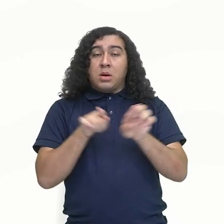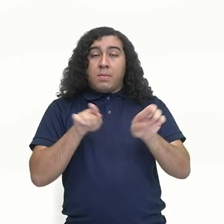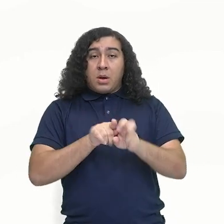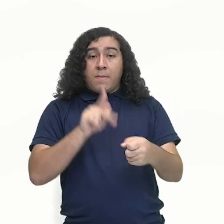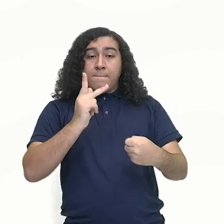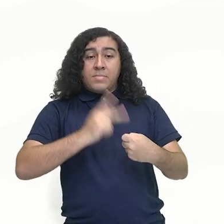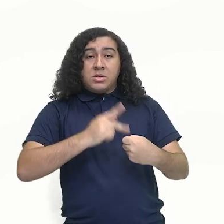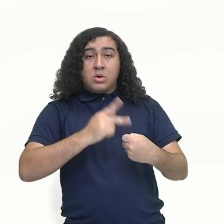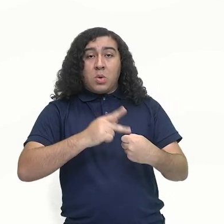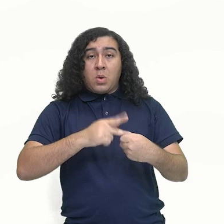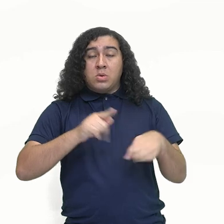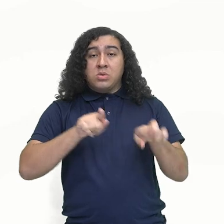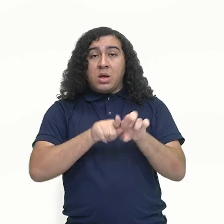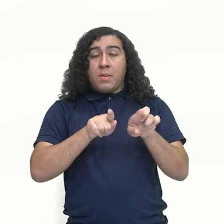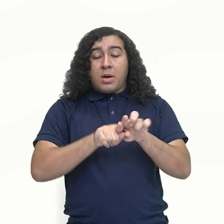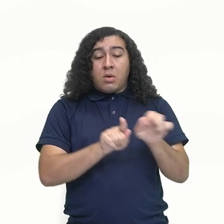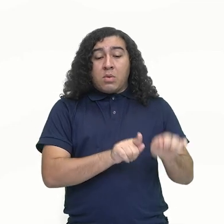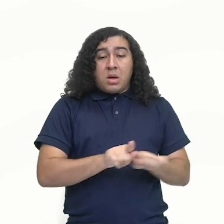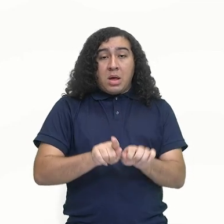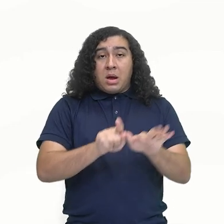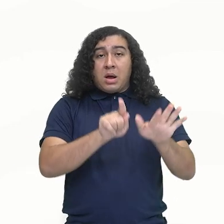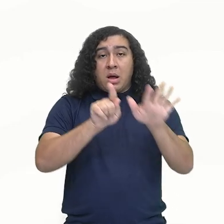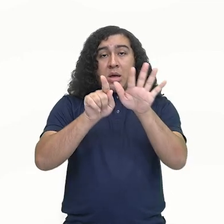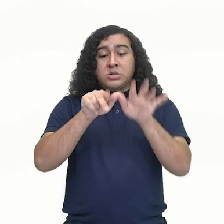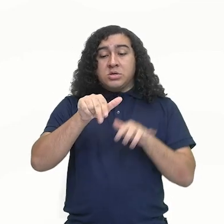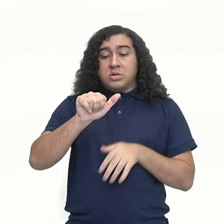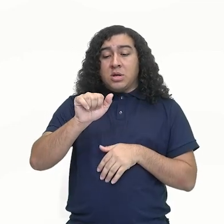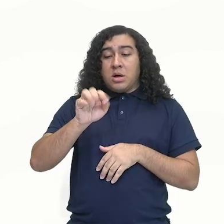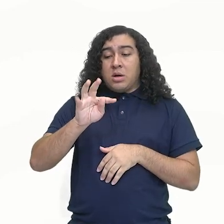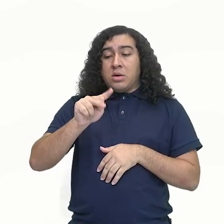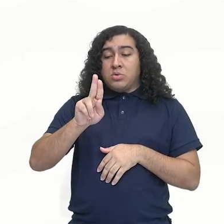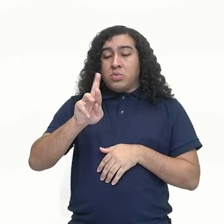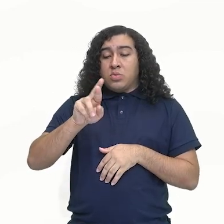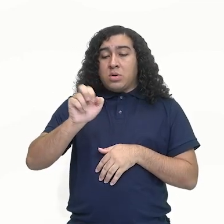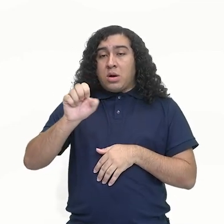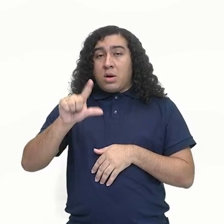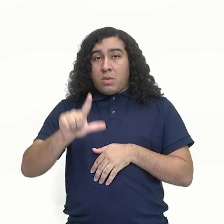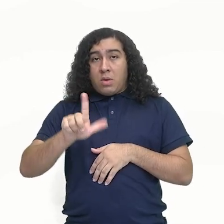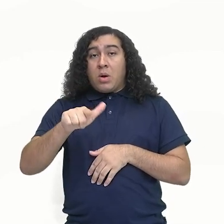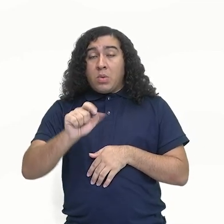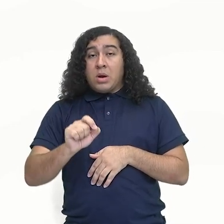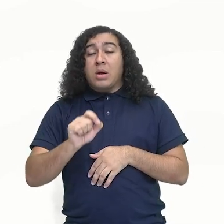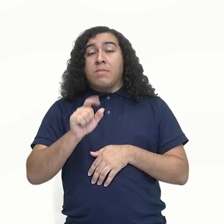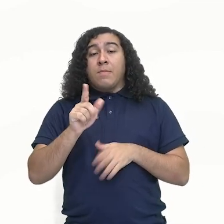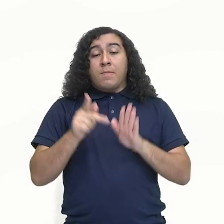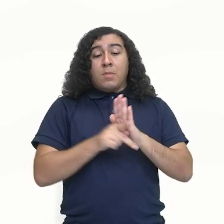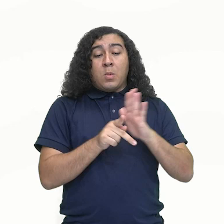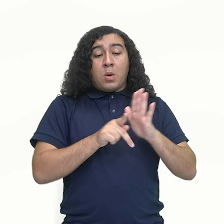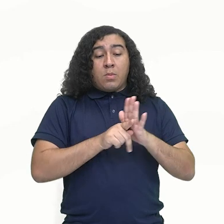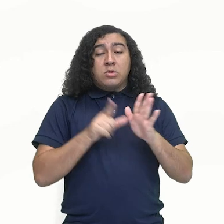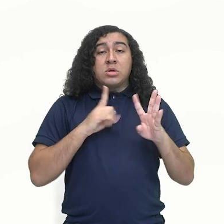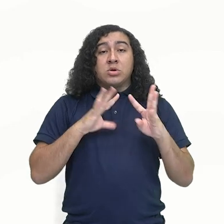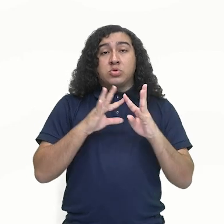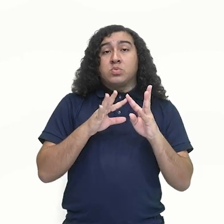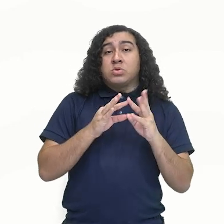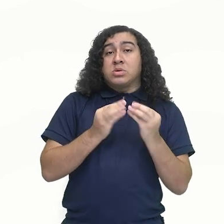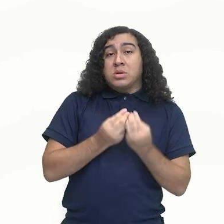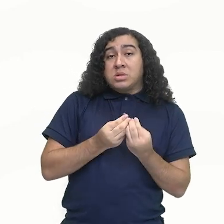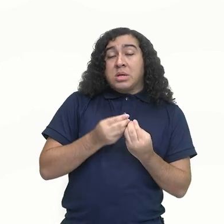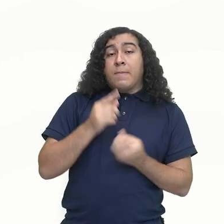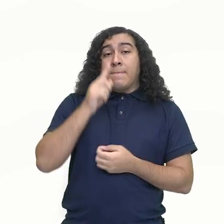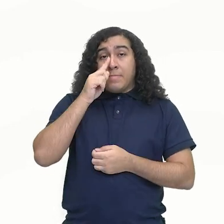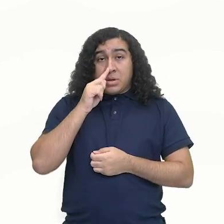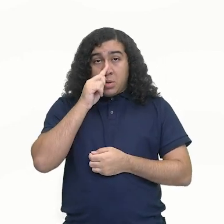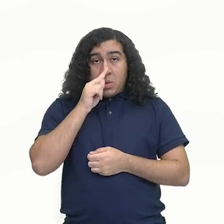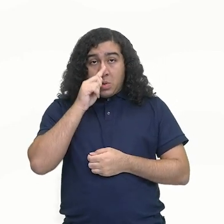mais utilizados, né? Que vão ser responsáveis pela emissão de gases para a atmosfera